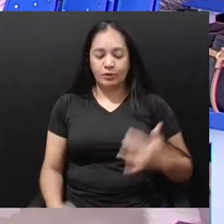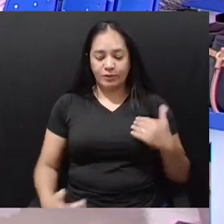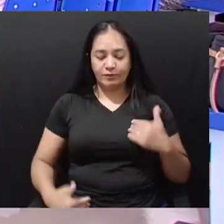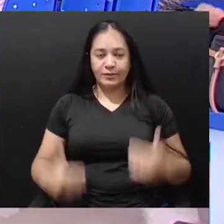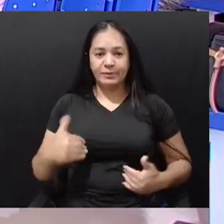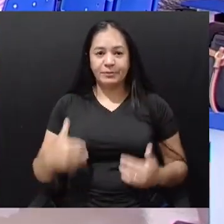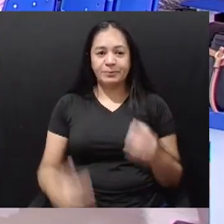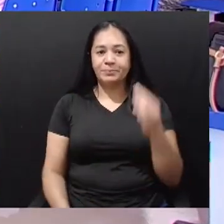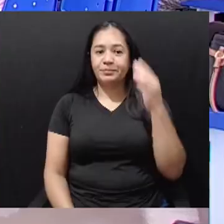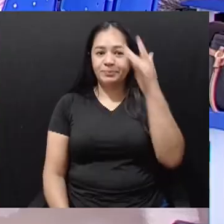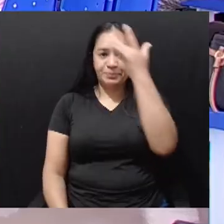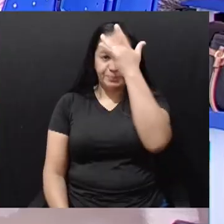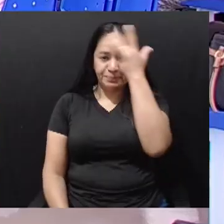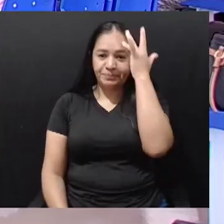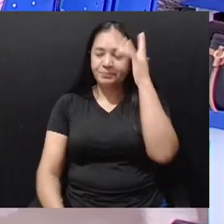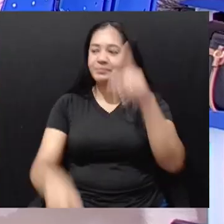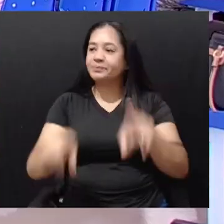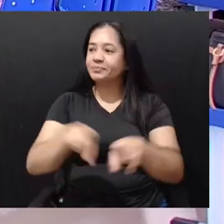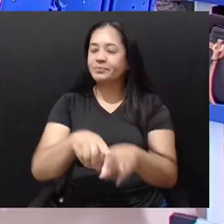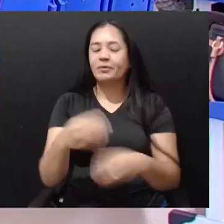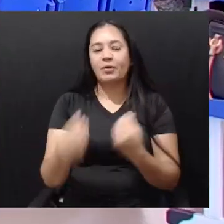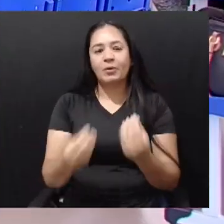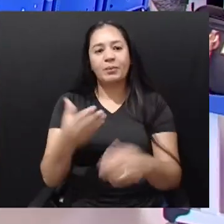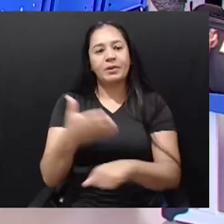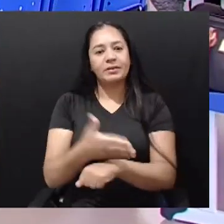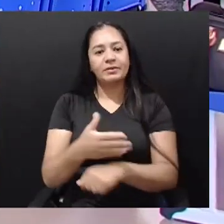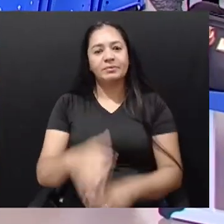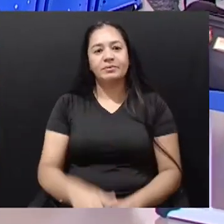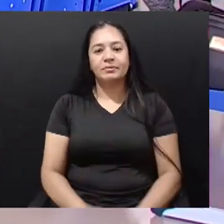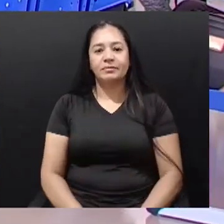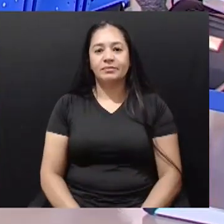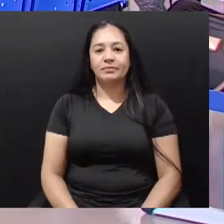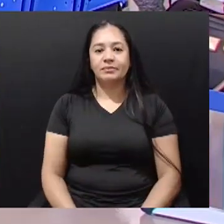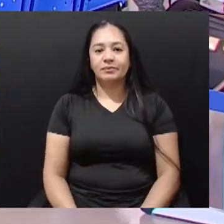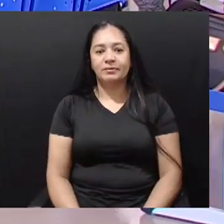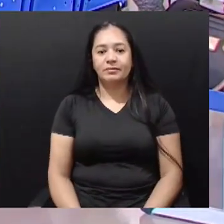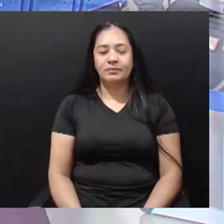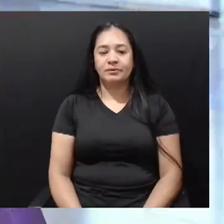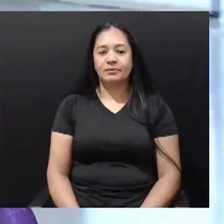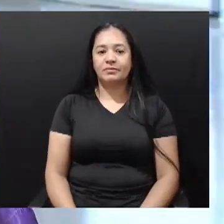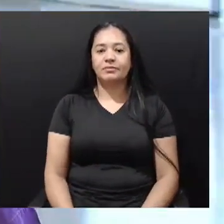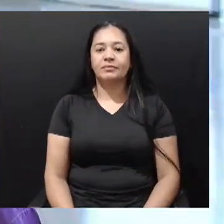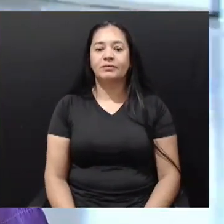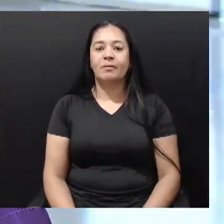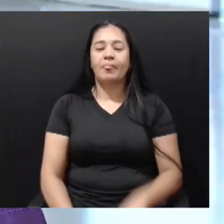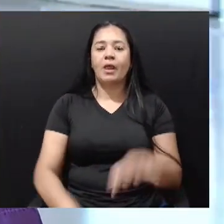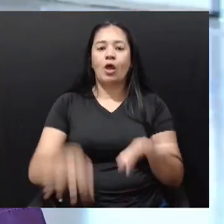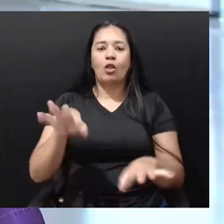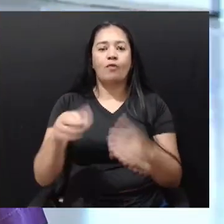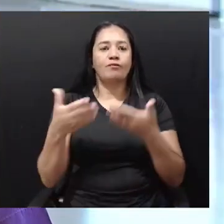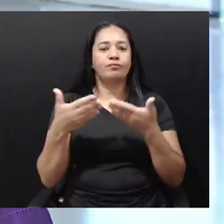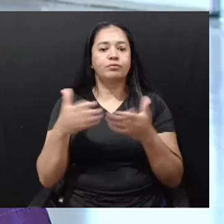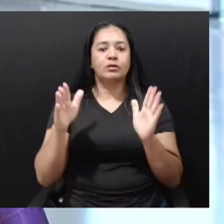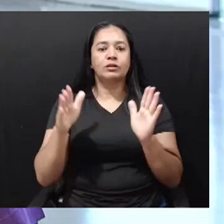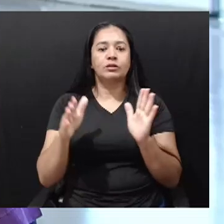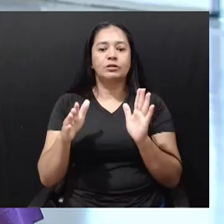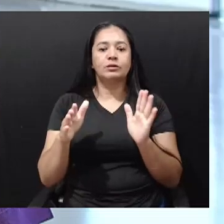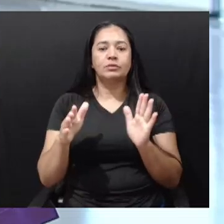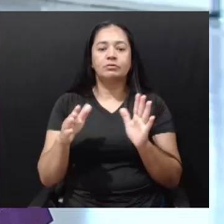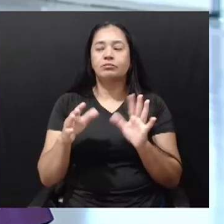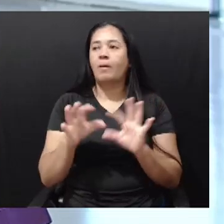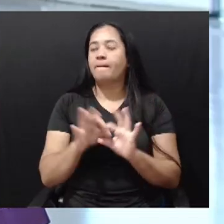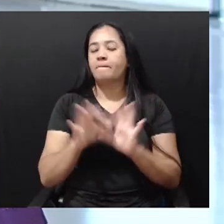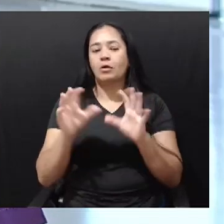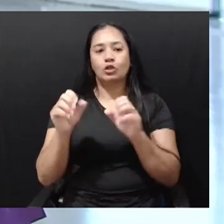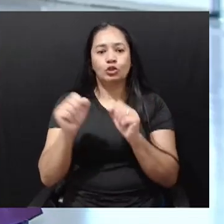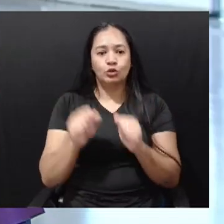para participar, André? As oficinas são abertas, né? As oficinas, a auriculoterapia são abertas a toda a